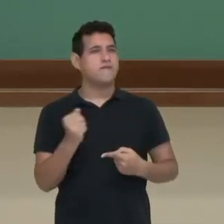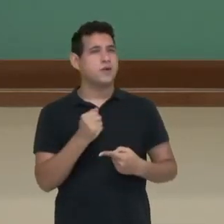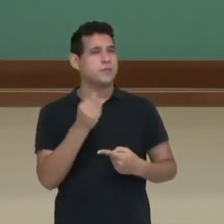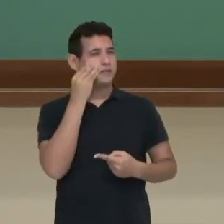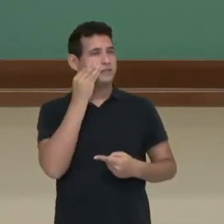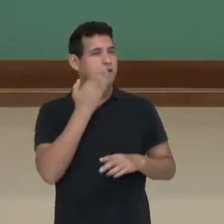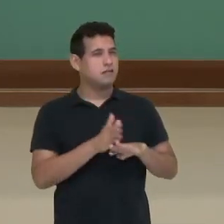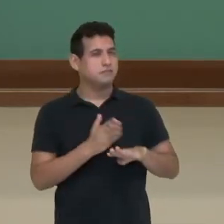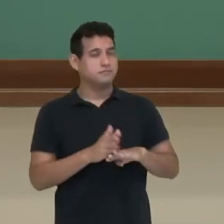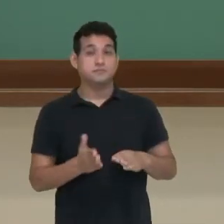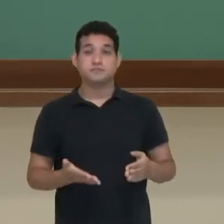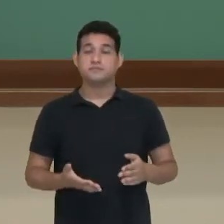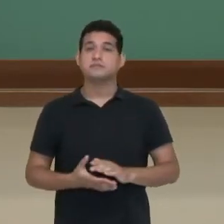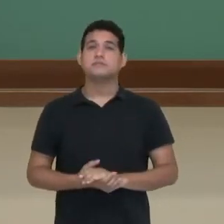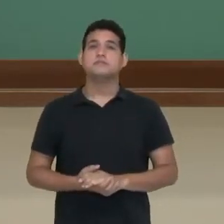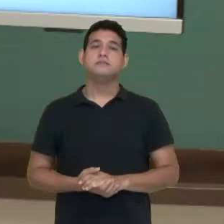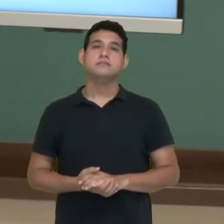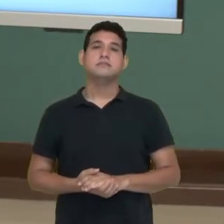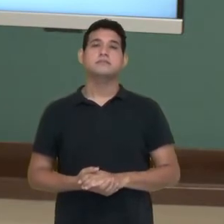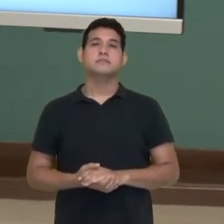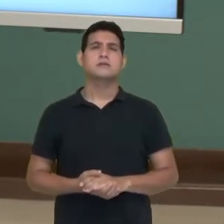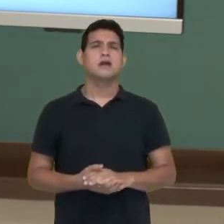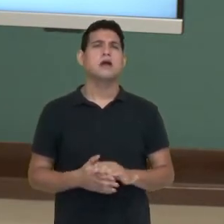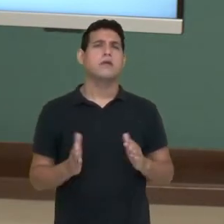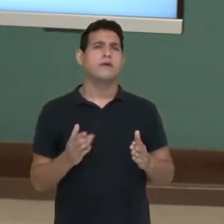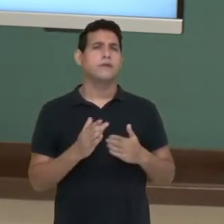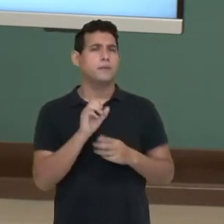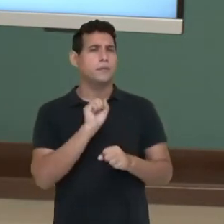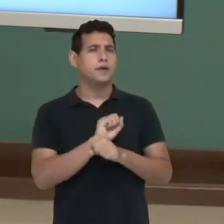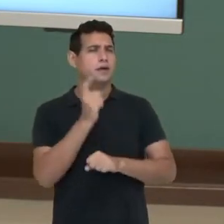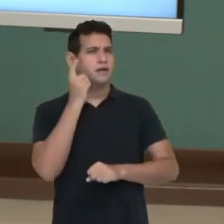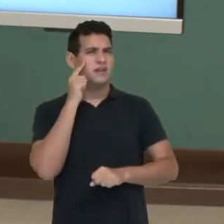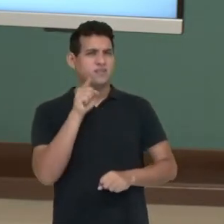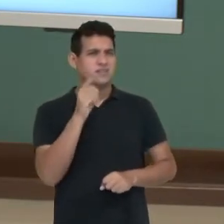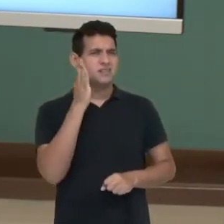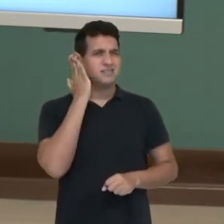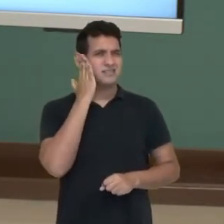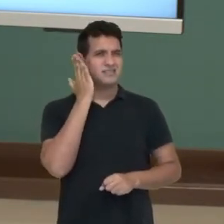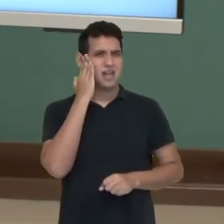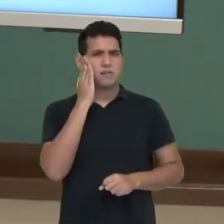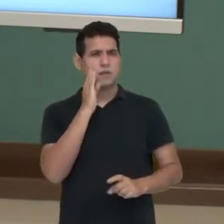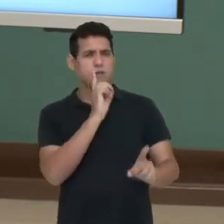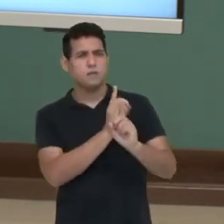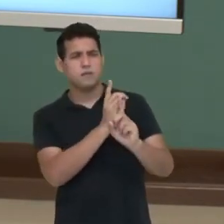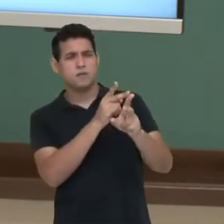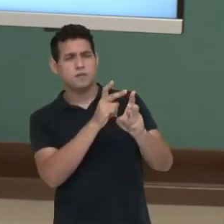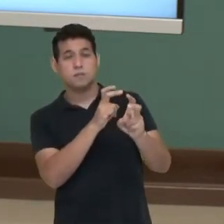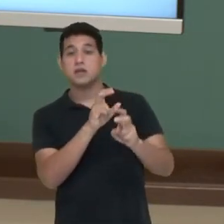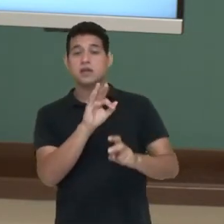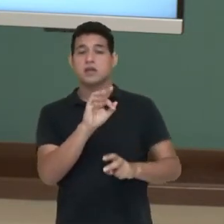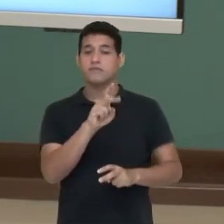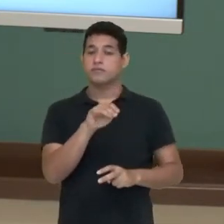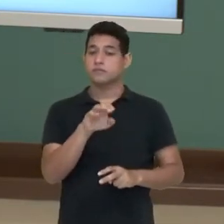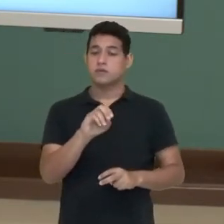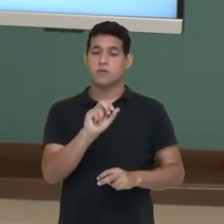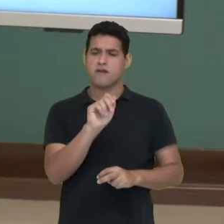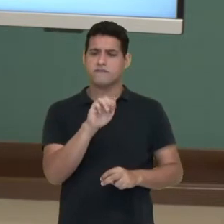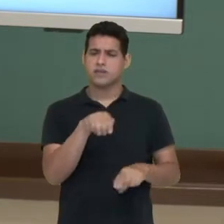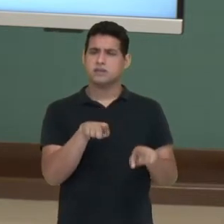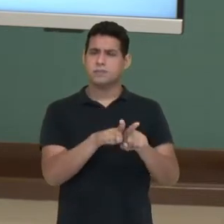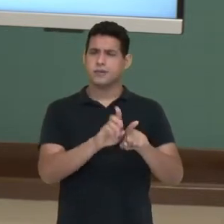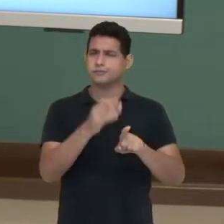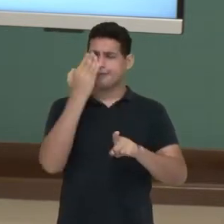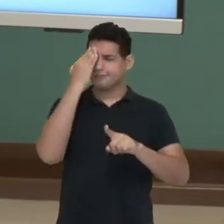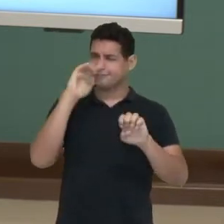um pouquinho sobre isso? Vamos pensar. Você já sabe identificar uma função afim e compreende